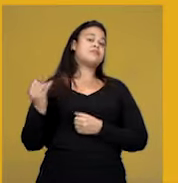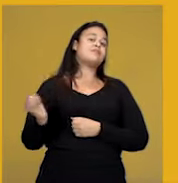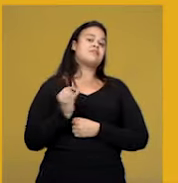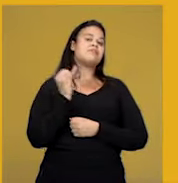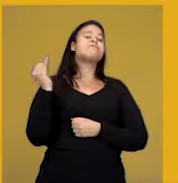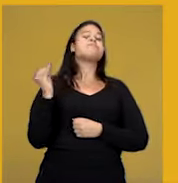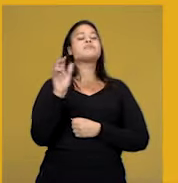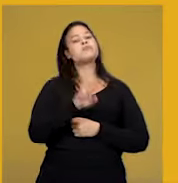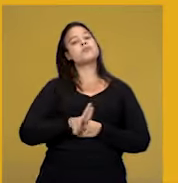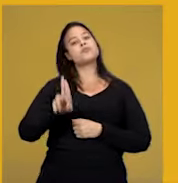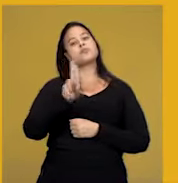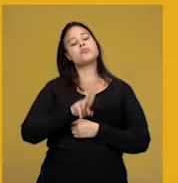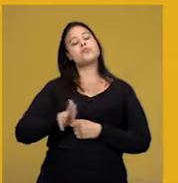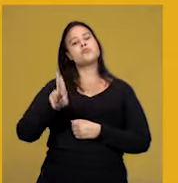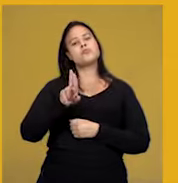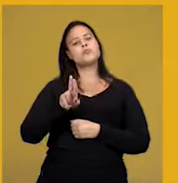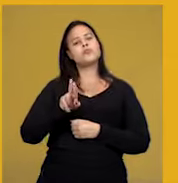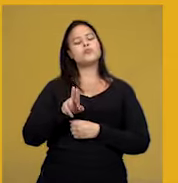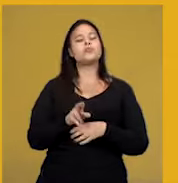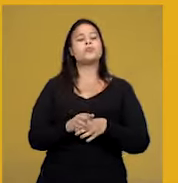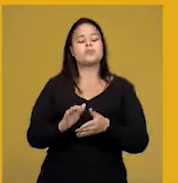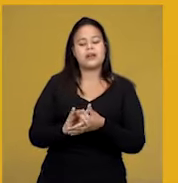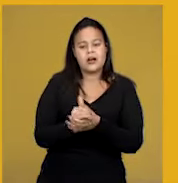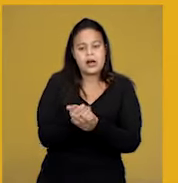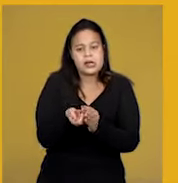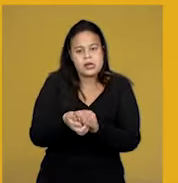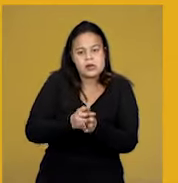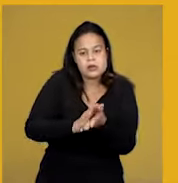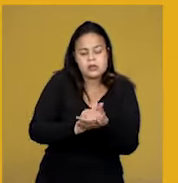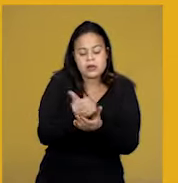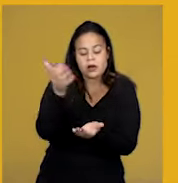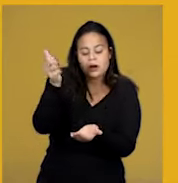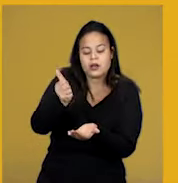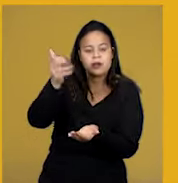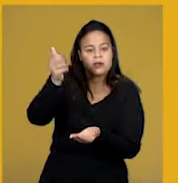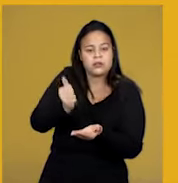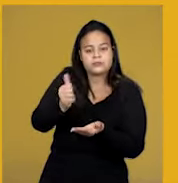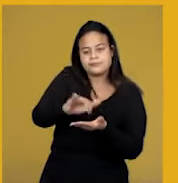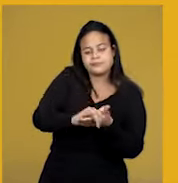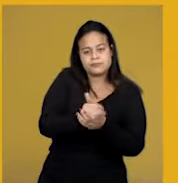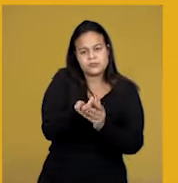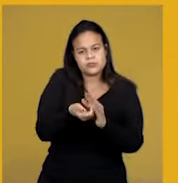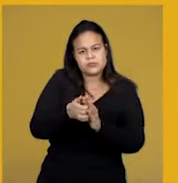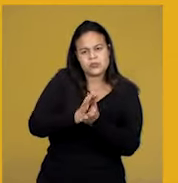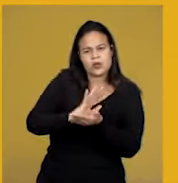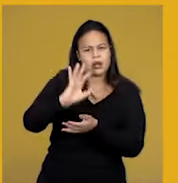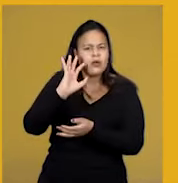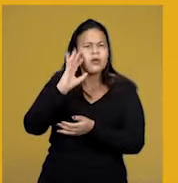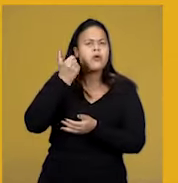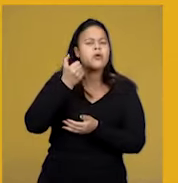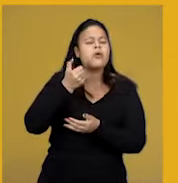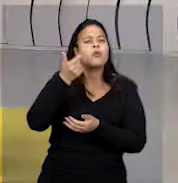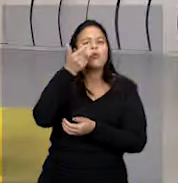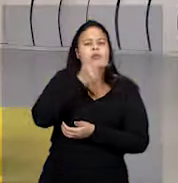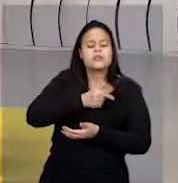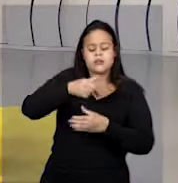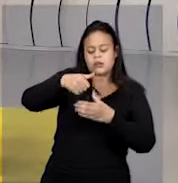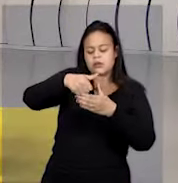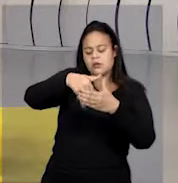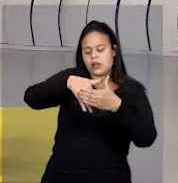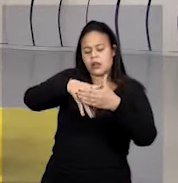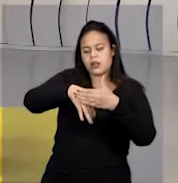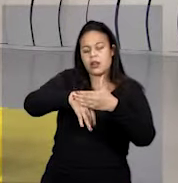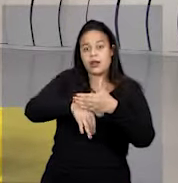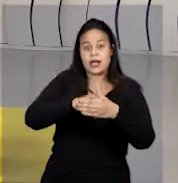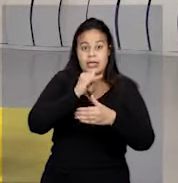o uso de detergente. Qual é o fenômeno que faz com que o detergente consiga dissolver a gordura